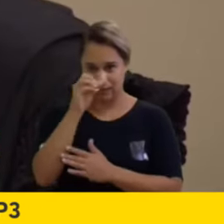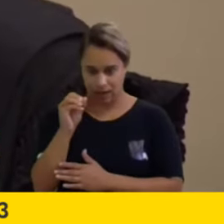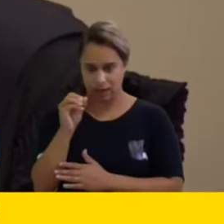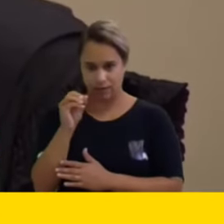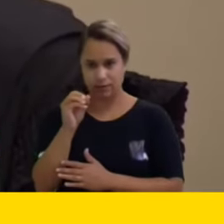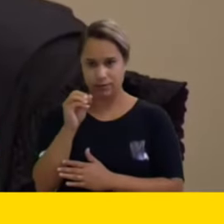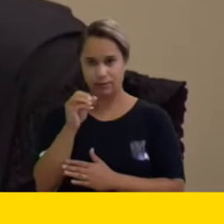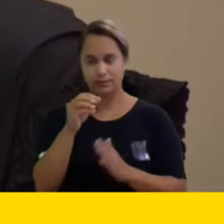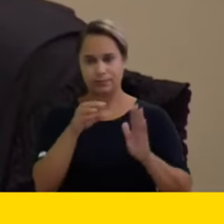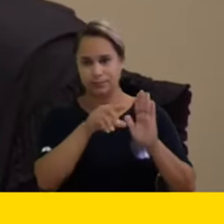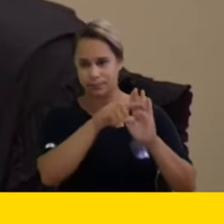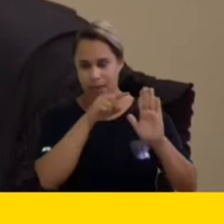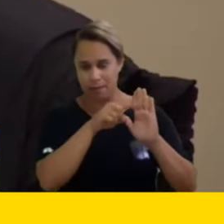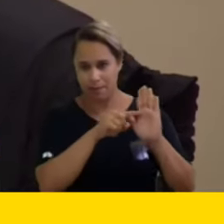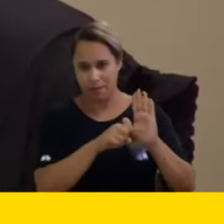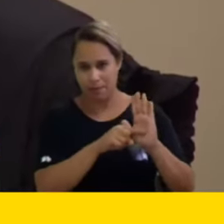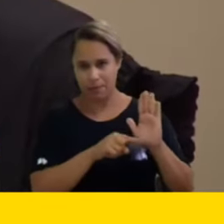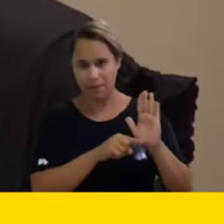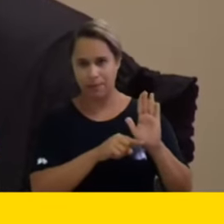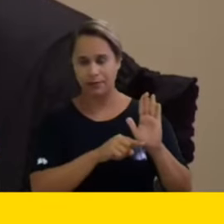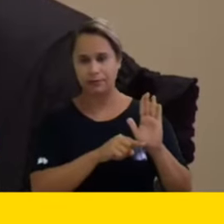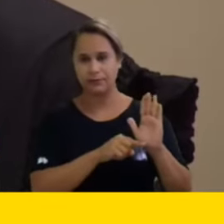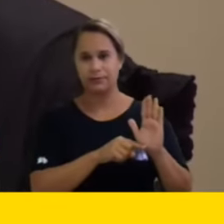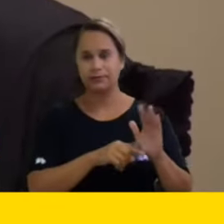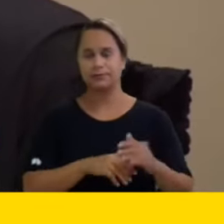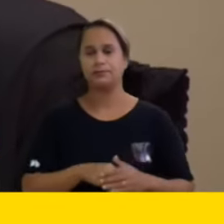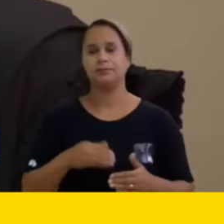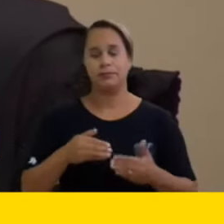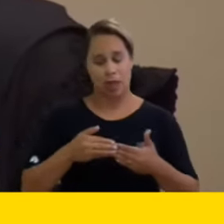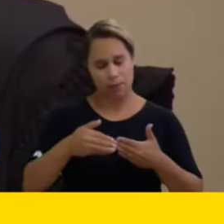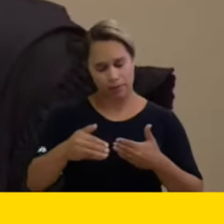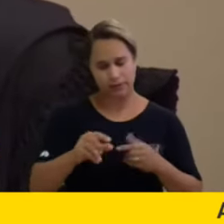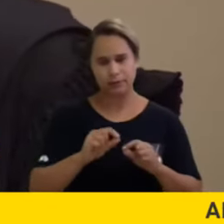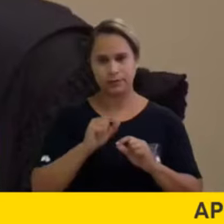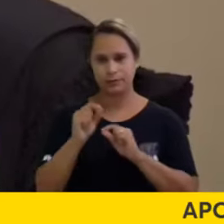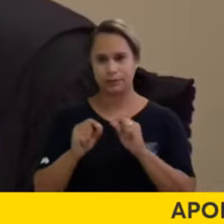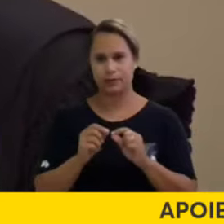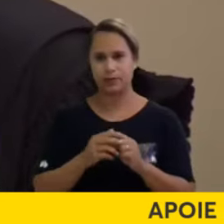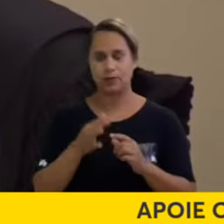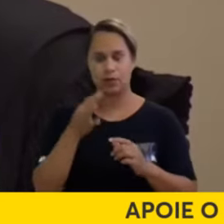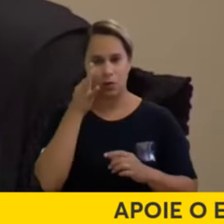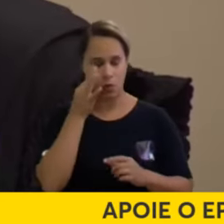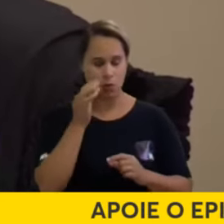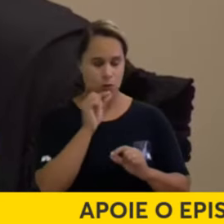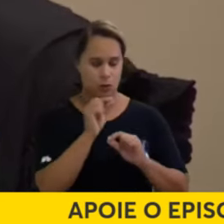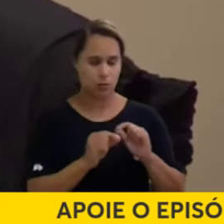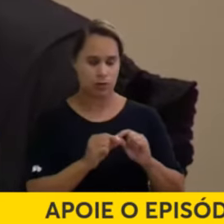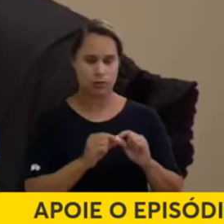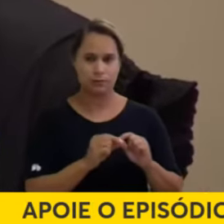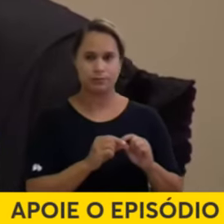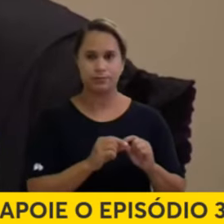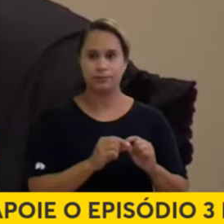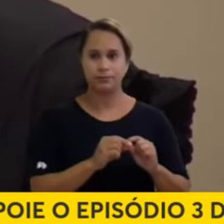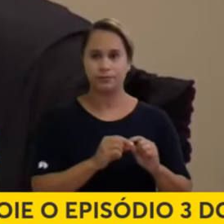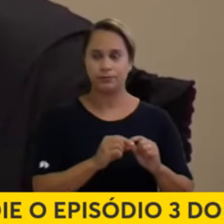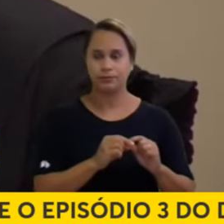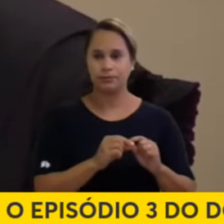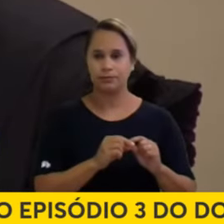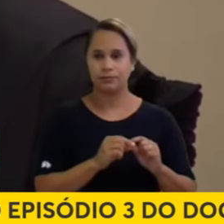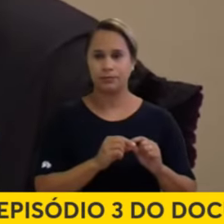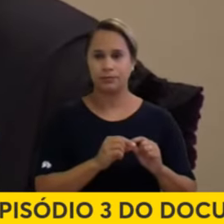com mais de 600 deslocamentos prossigo conforme se pode observar os deslocamentos se deram sua imensa